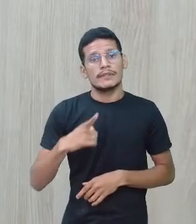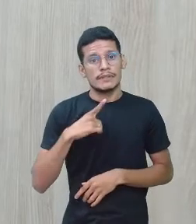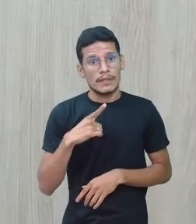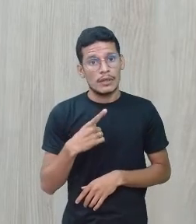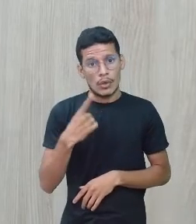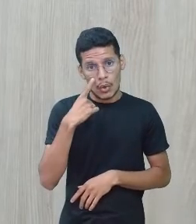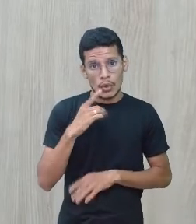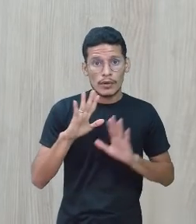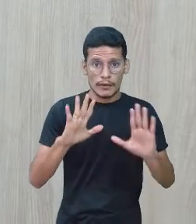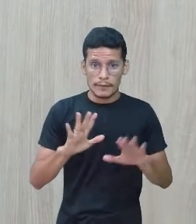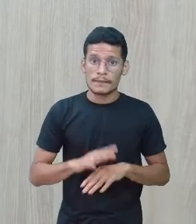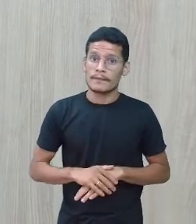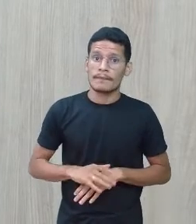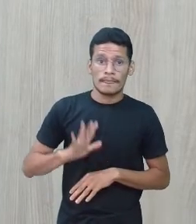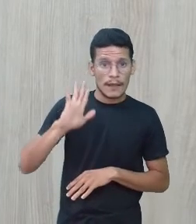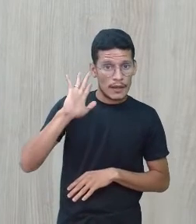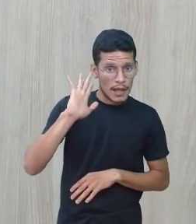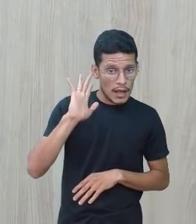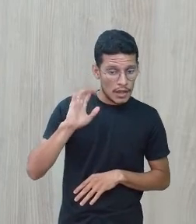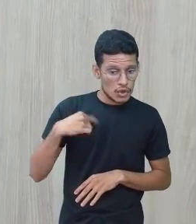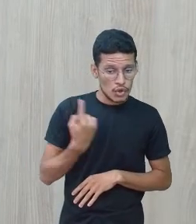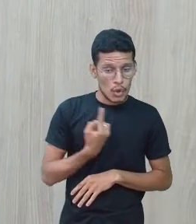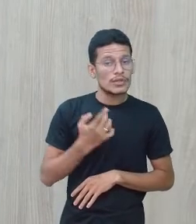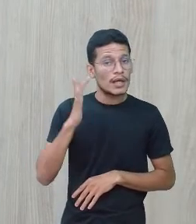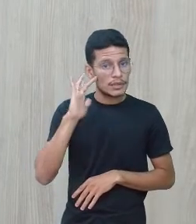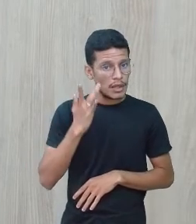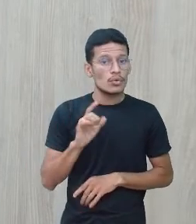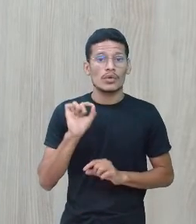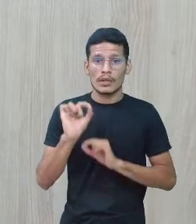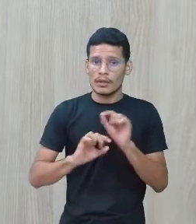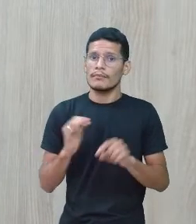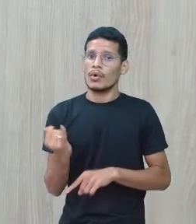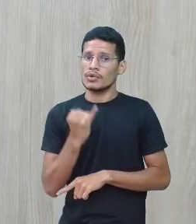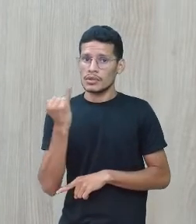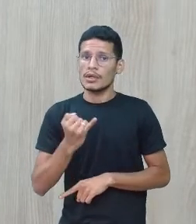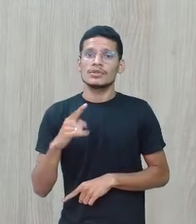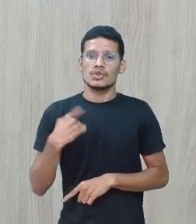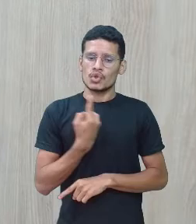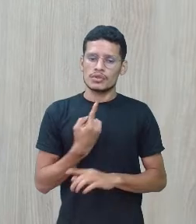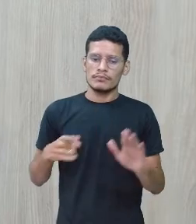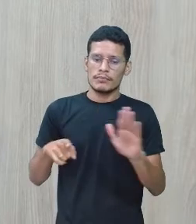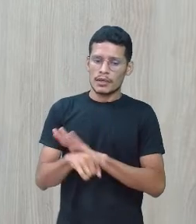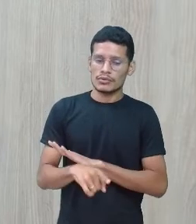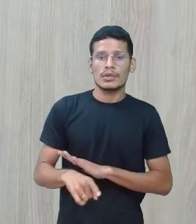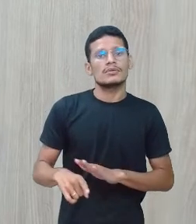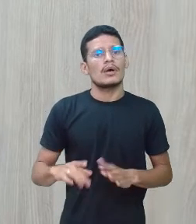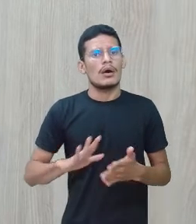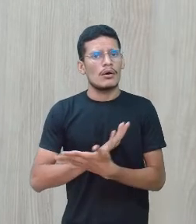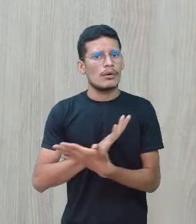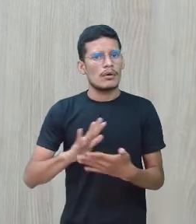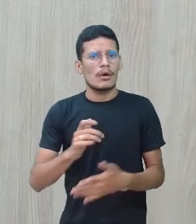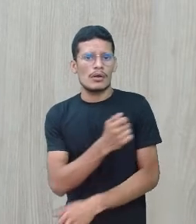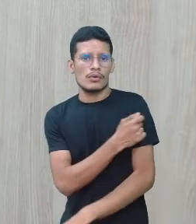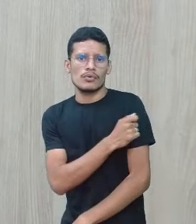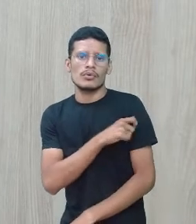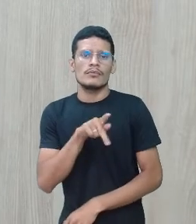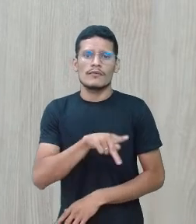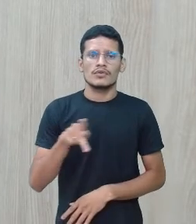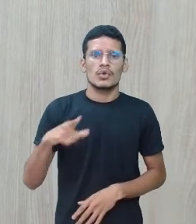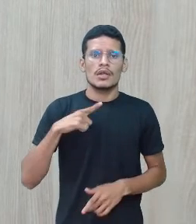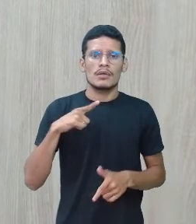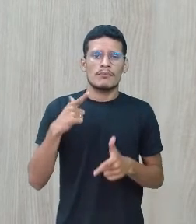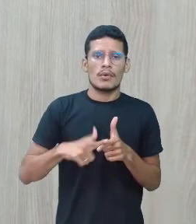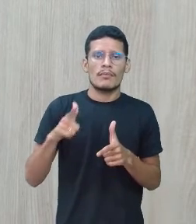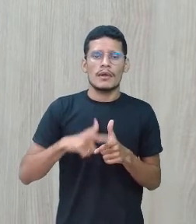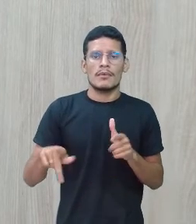Cláudia. Achamos importante, né, pessoal, essa questão aí. Estamos perguntando. Alguns alunos, professora Cláudia, está com um